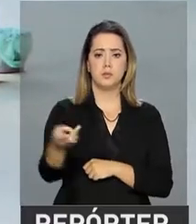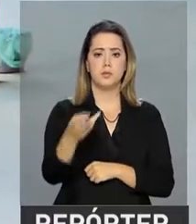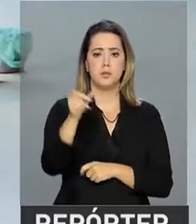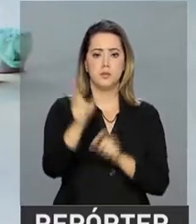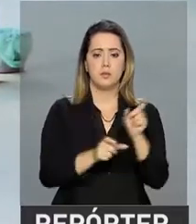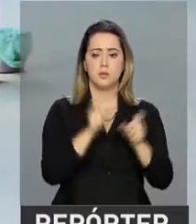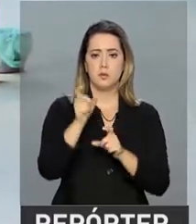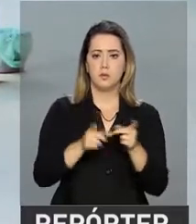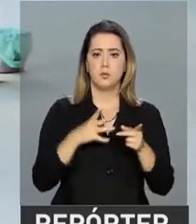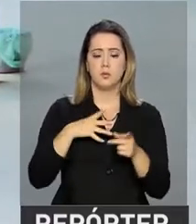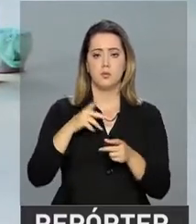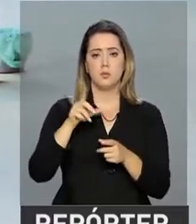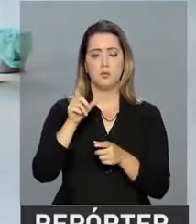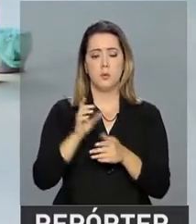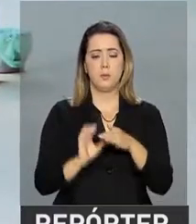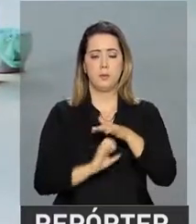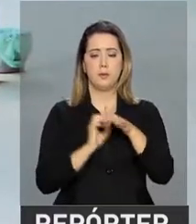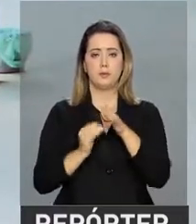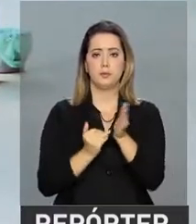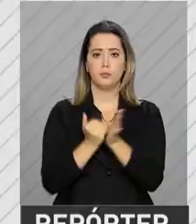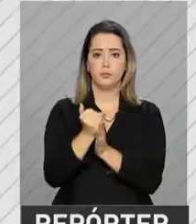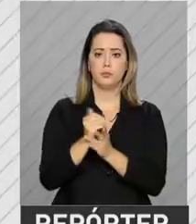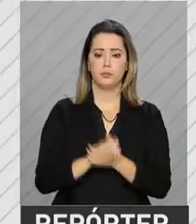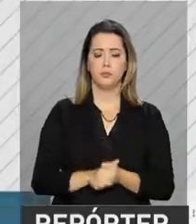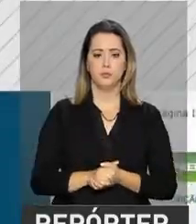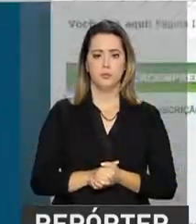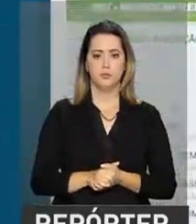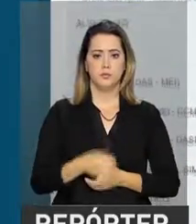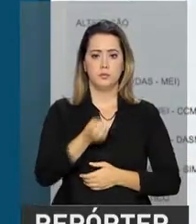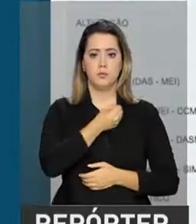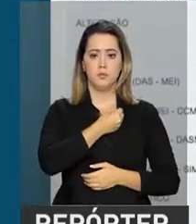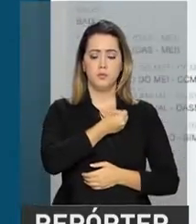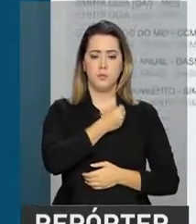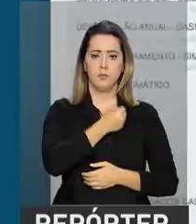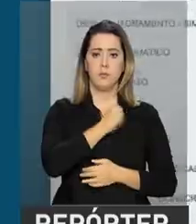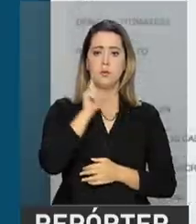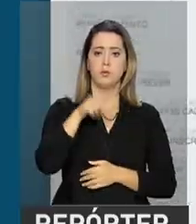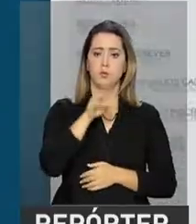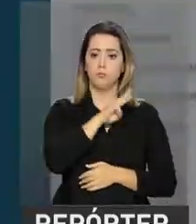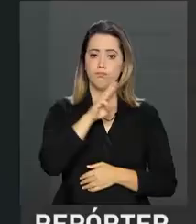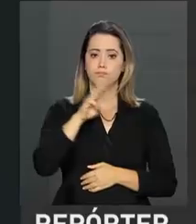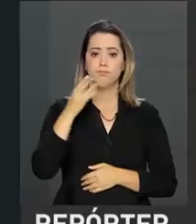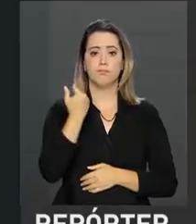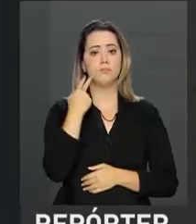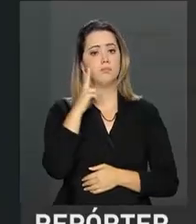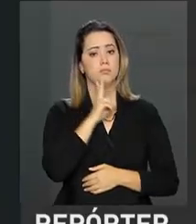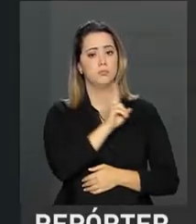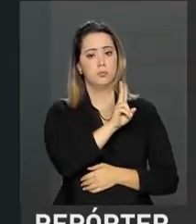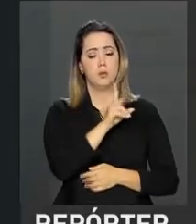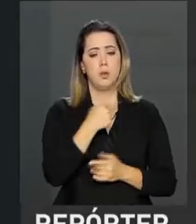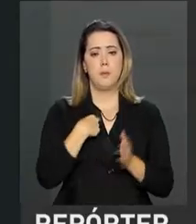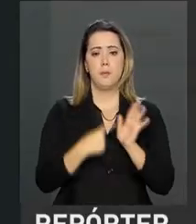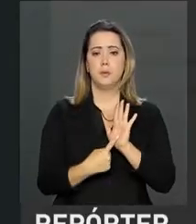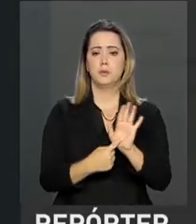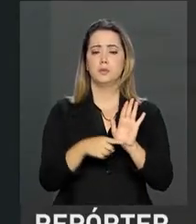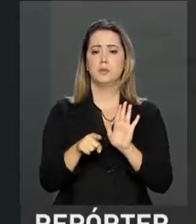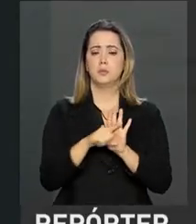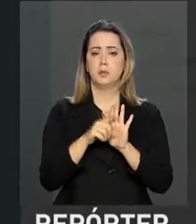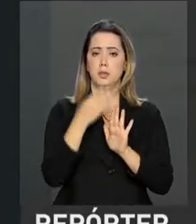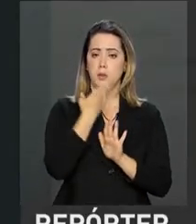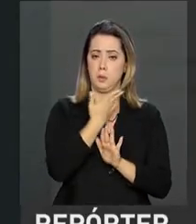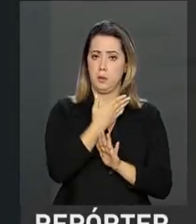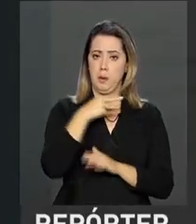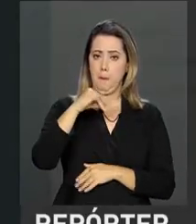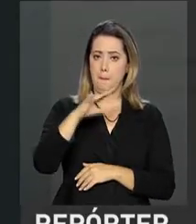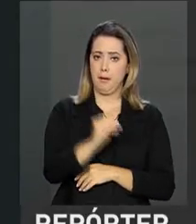e 300 mil microempreendedores os números são do portal do empreendedor e demonstram ainda que no mês de